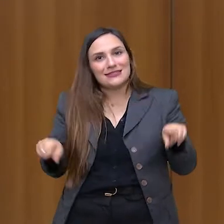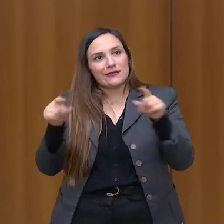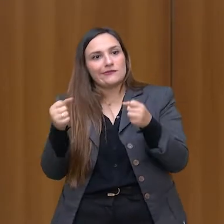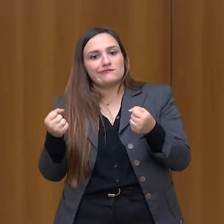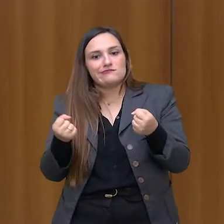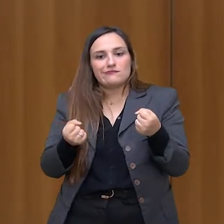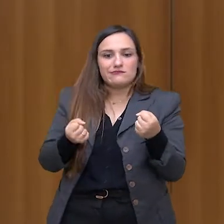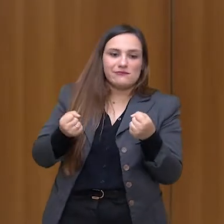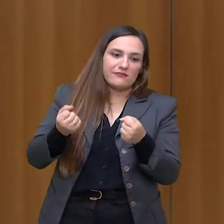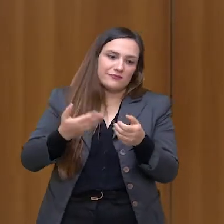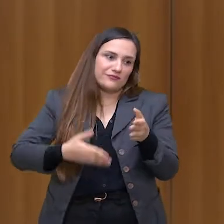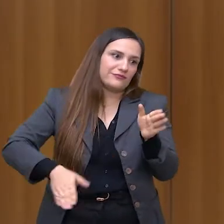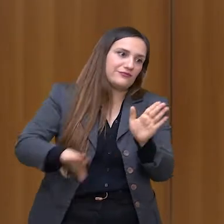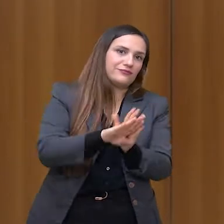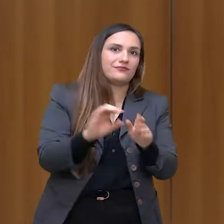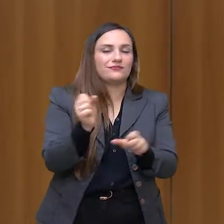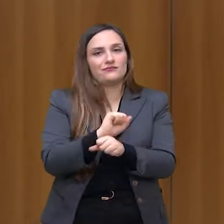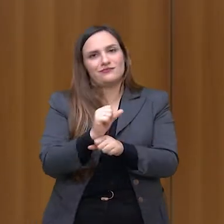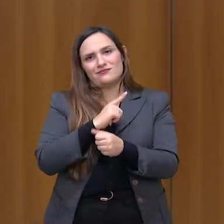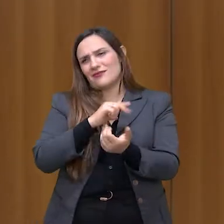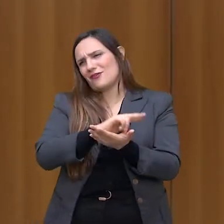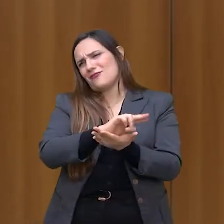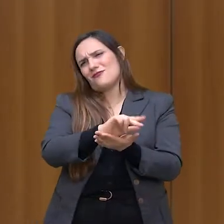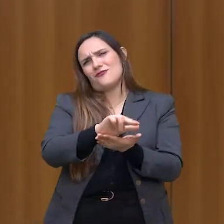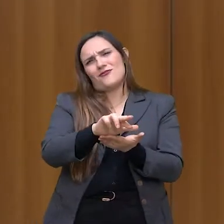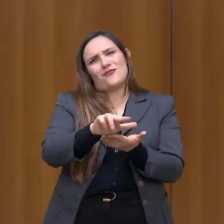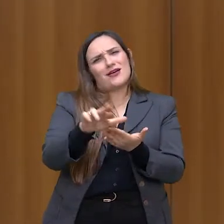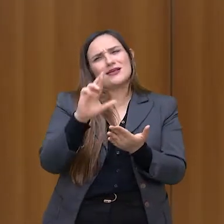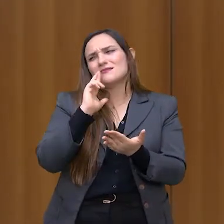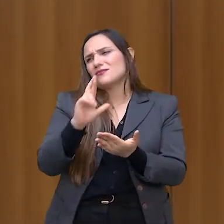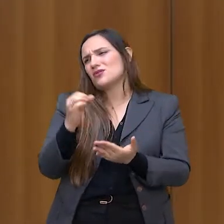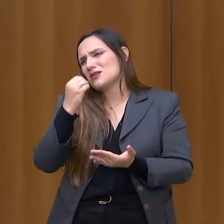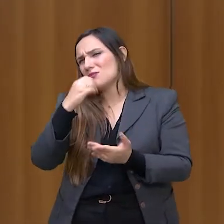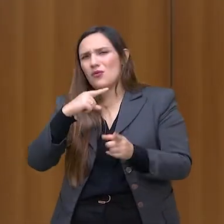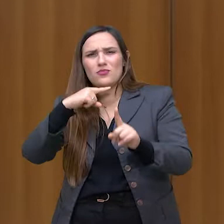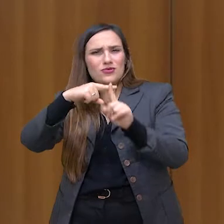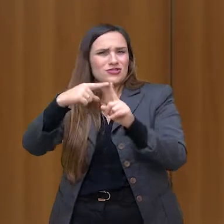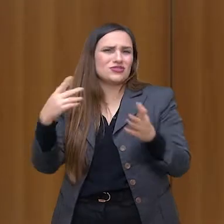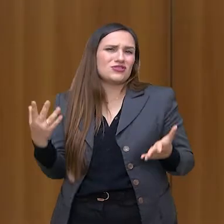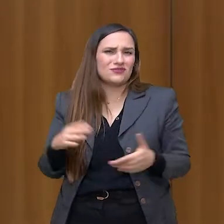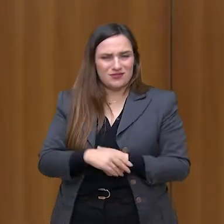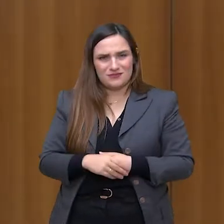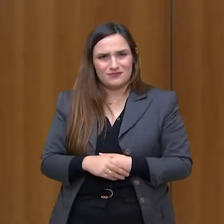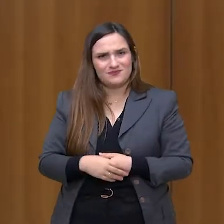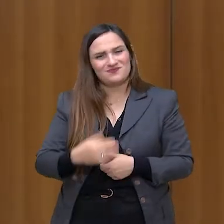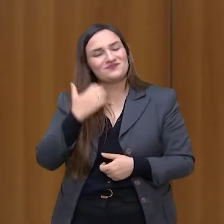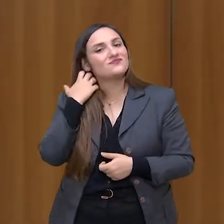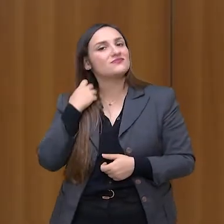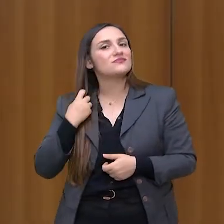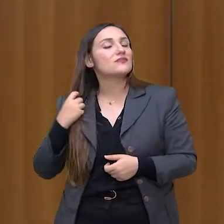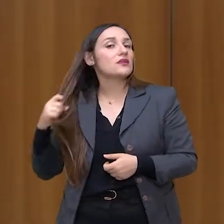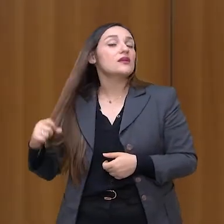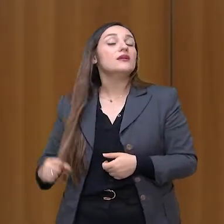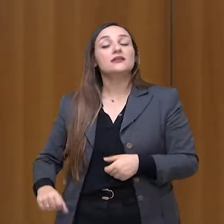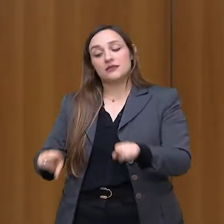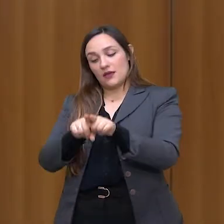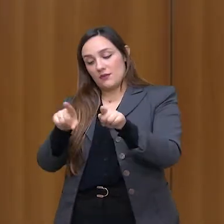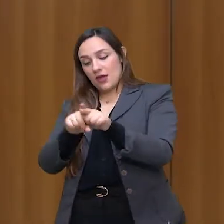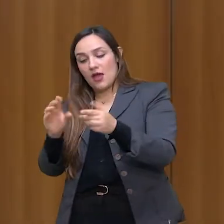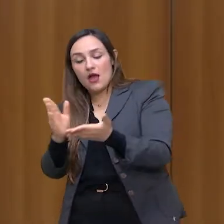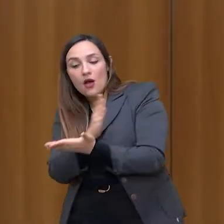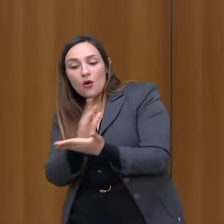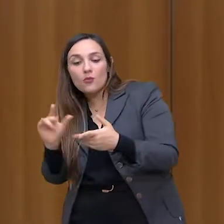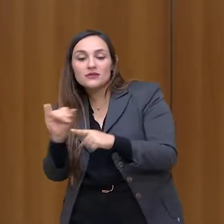o deslocamento. Então, são inúmeras soluções, né? Fora as soluções ali de TI